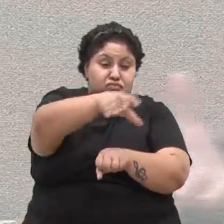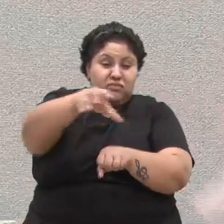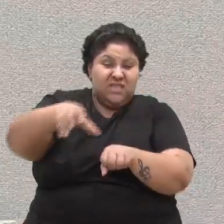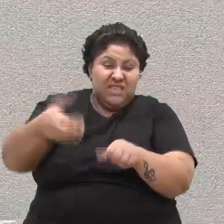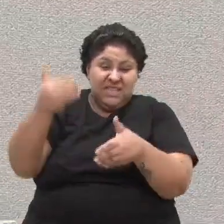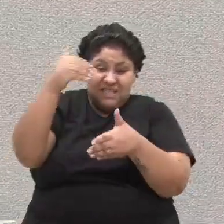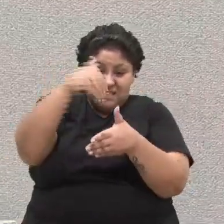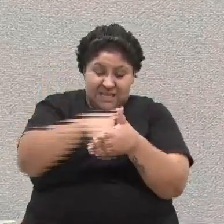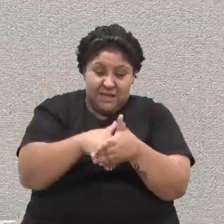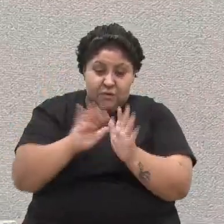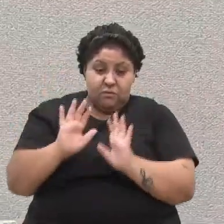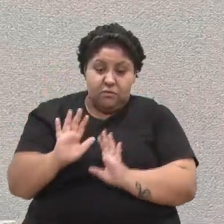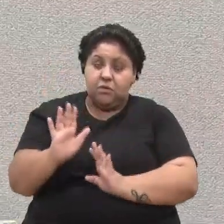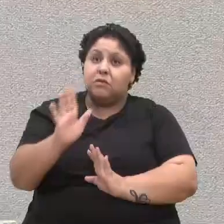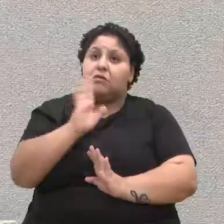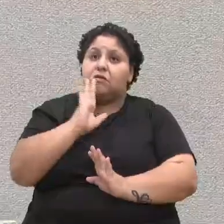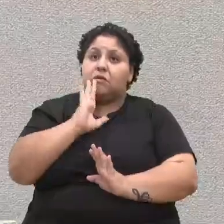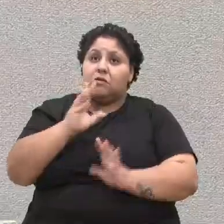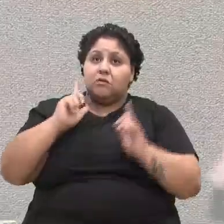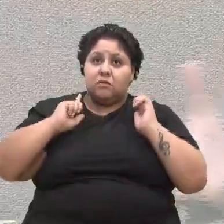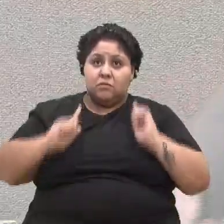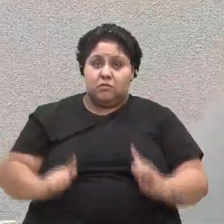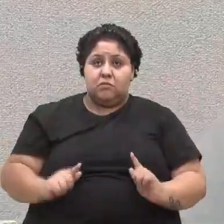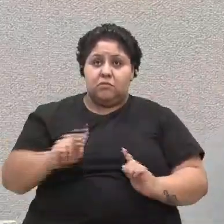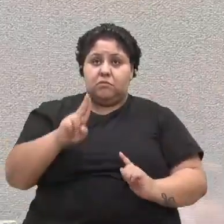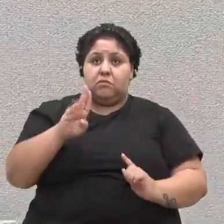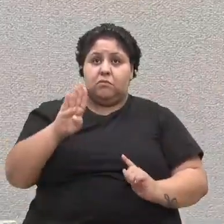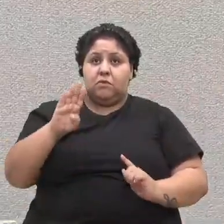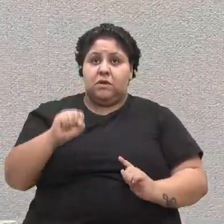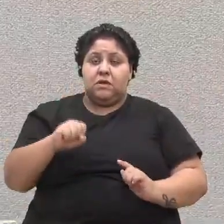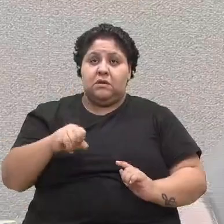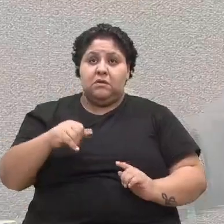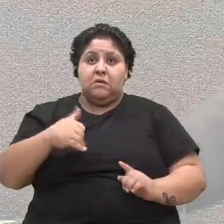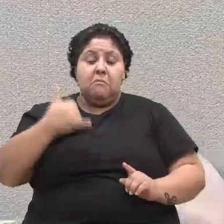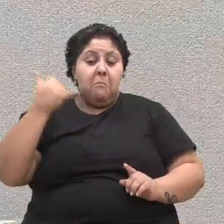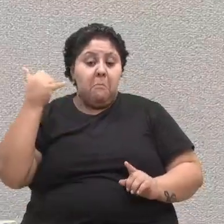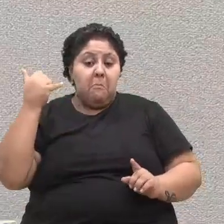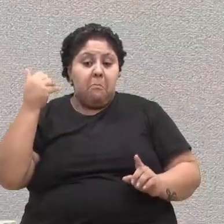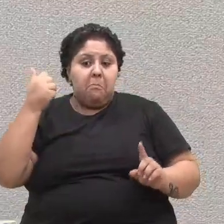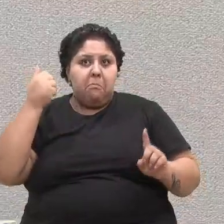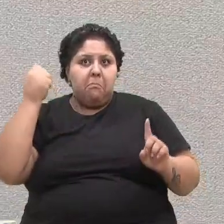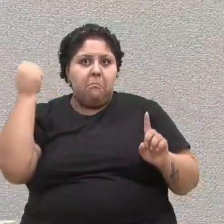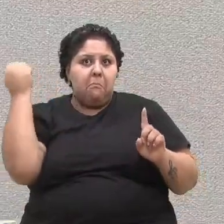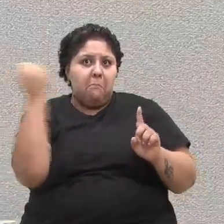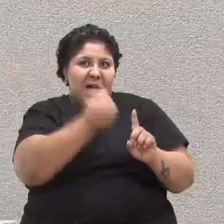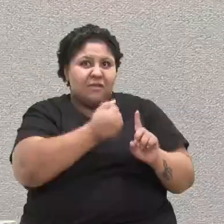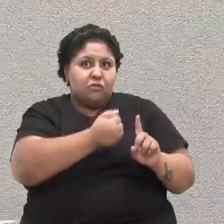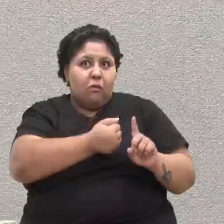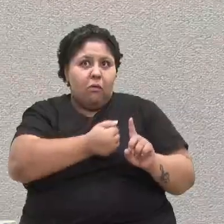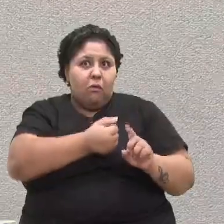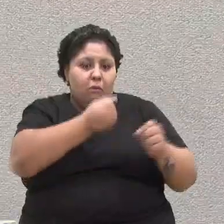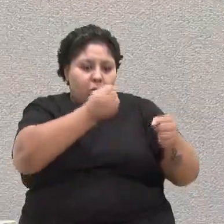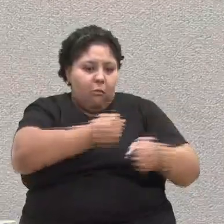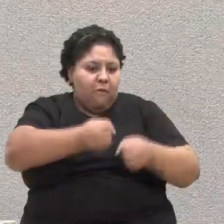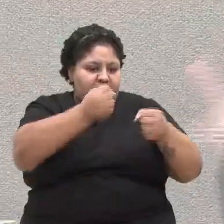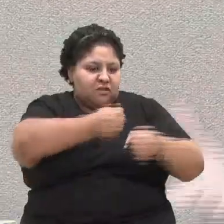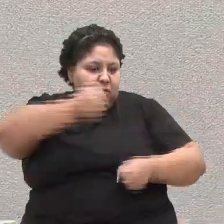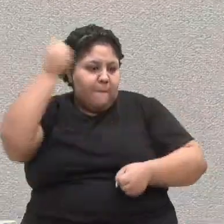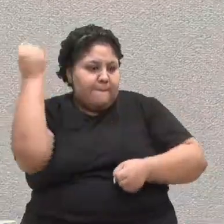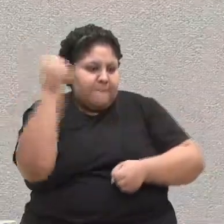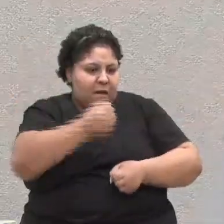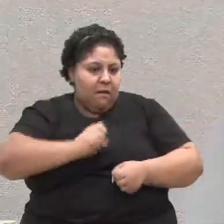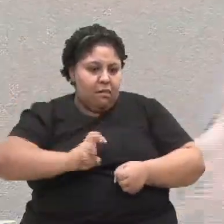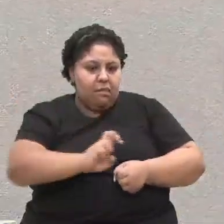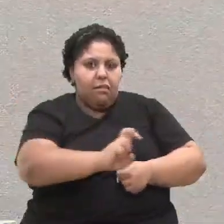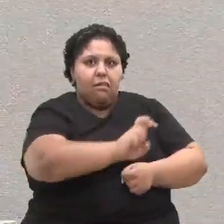eu conheço uma gerente de UBS que matou uma cobra, que entrou dentro da UBS com uma vassoura. Antes de abrir,